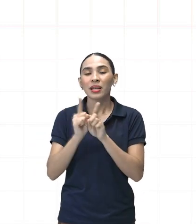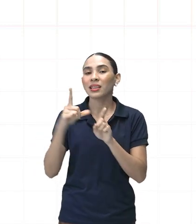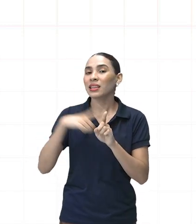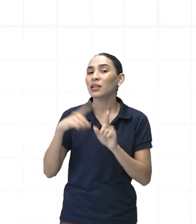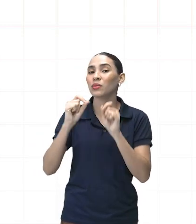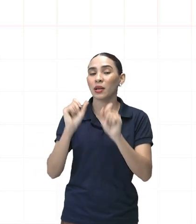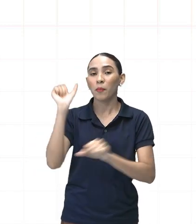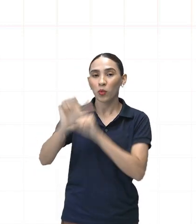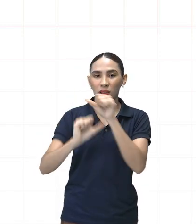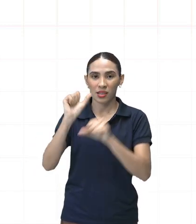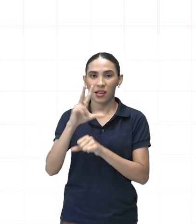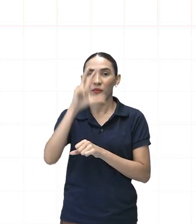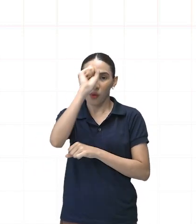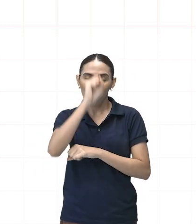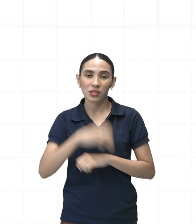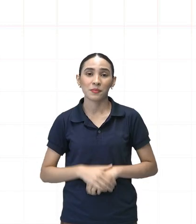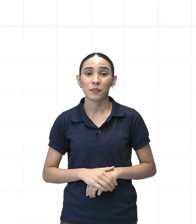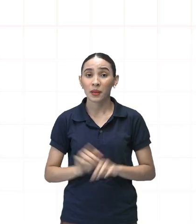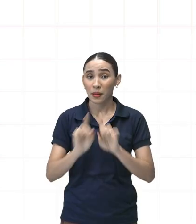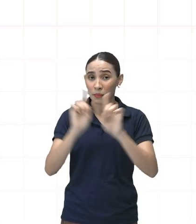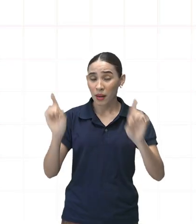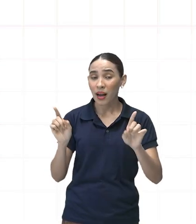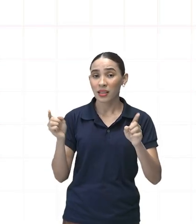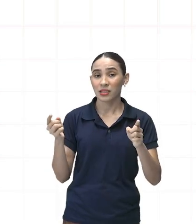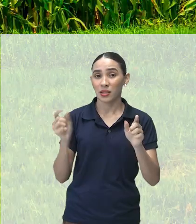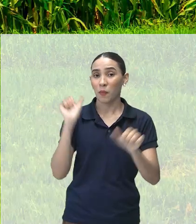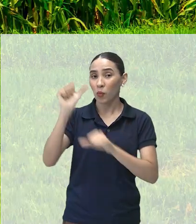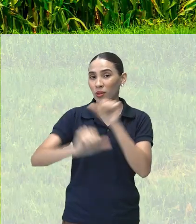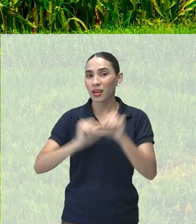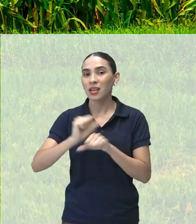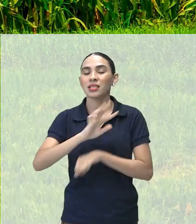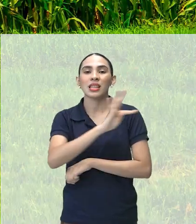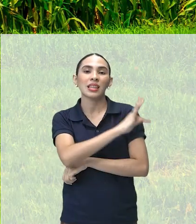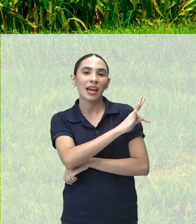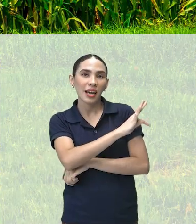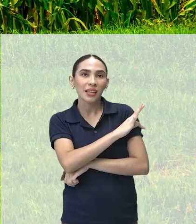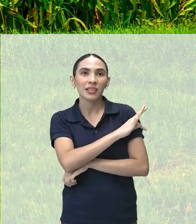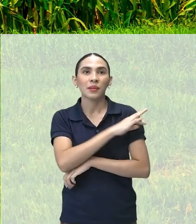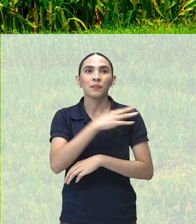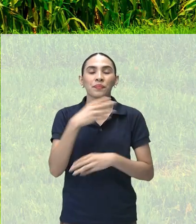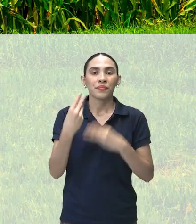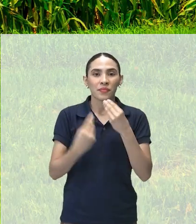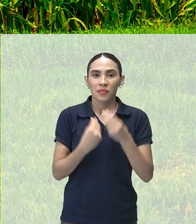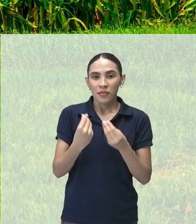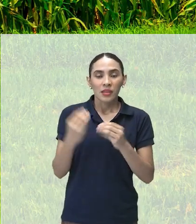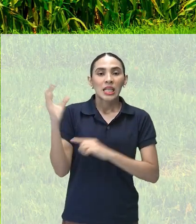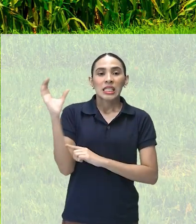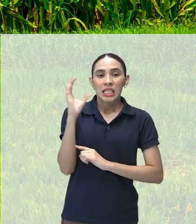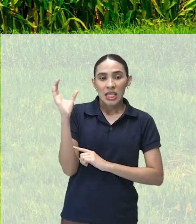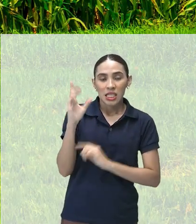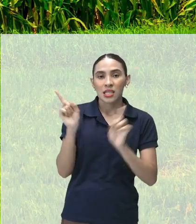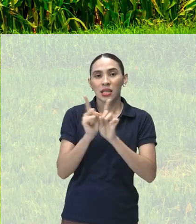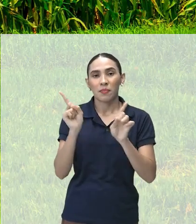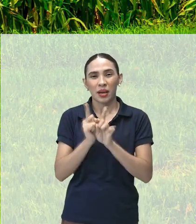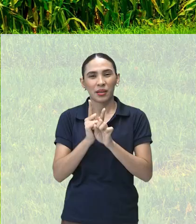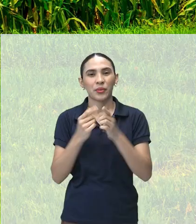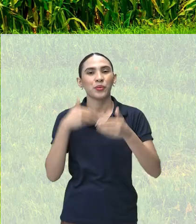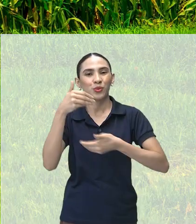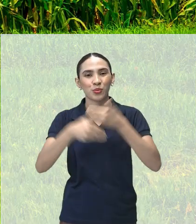muitas mudanças, tá? Agora, essas mudanças na técnica e na ciência, né, aí